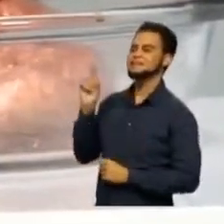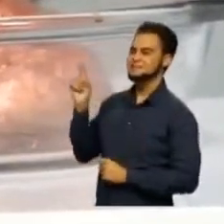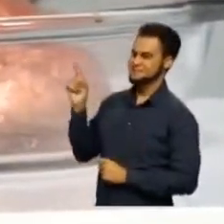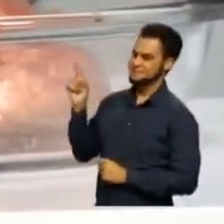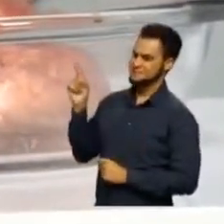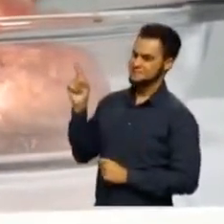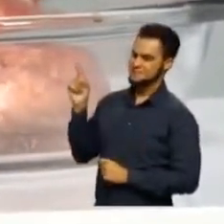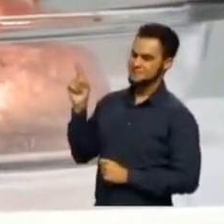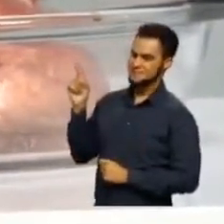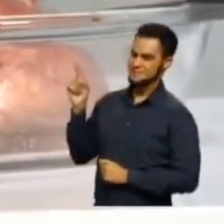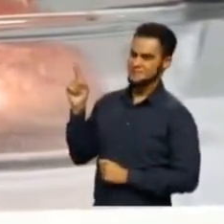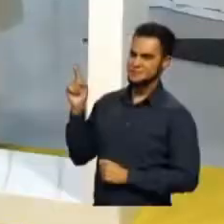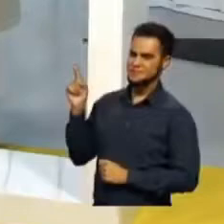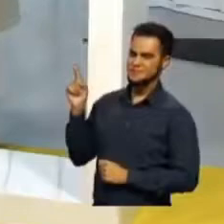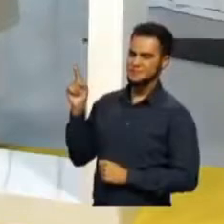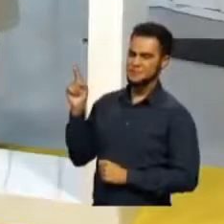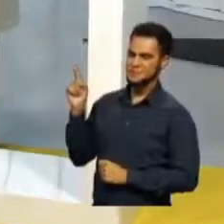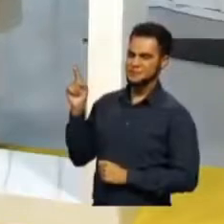vai